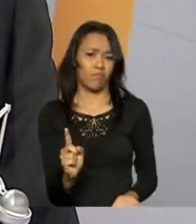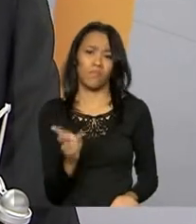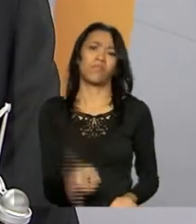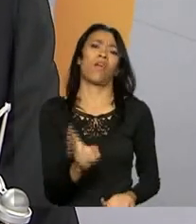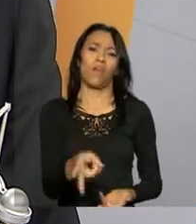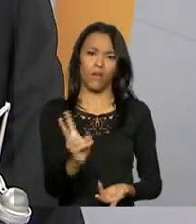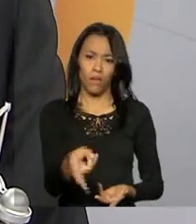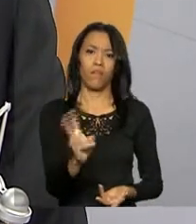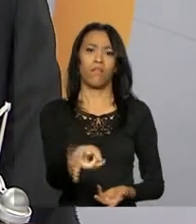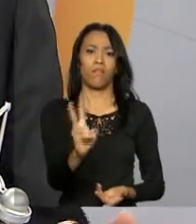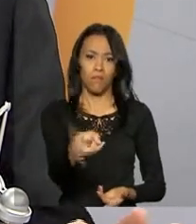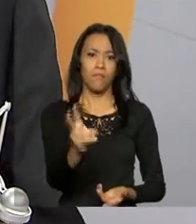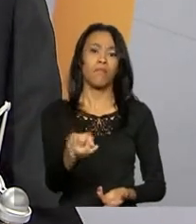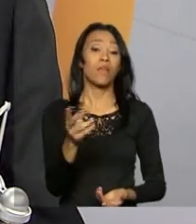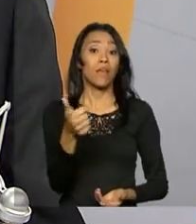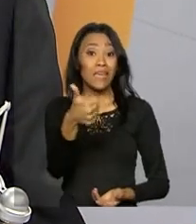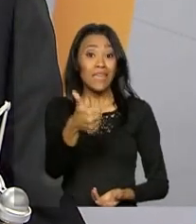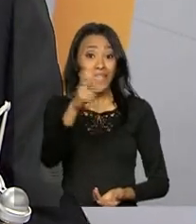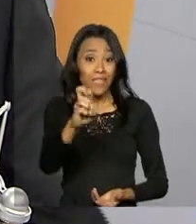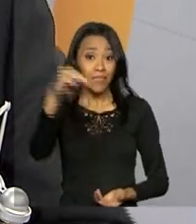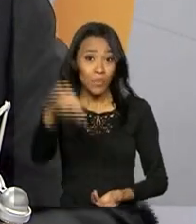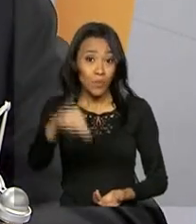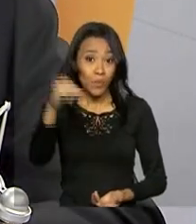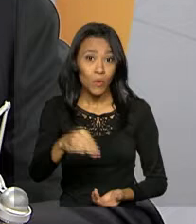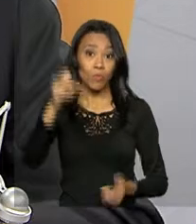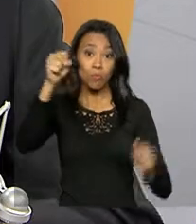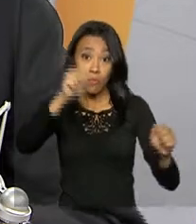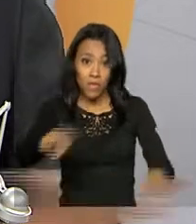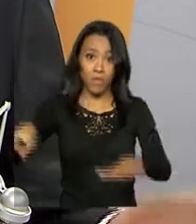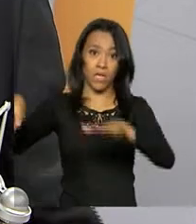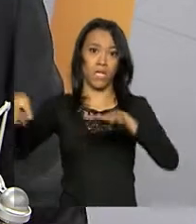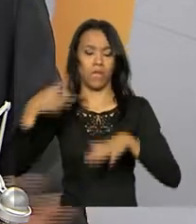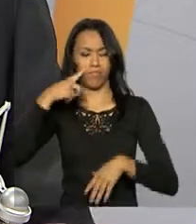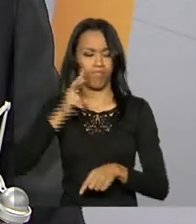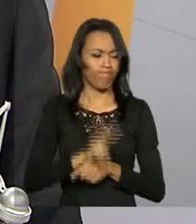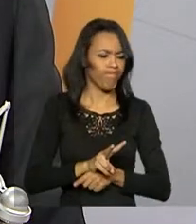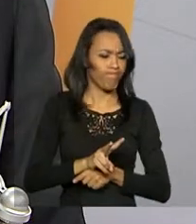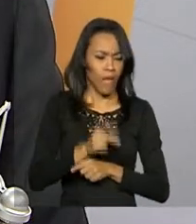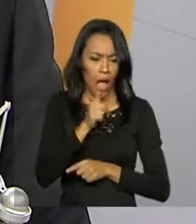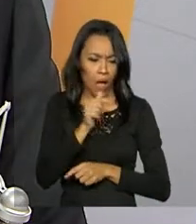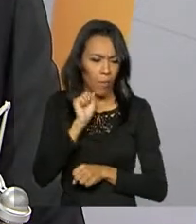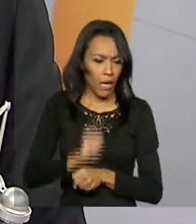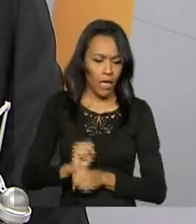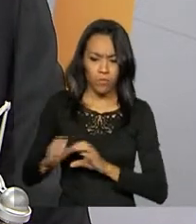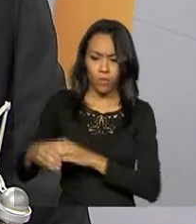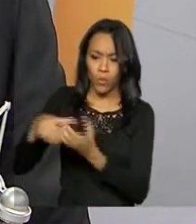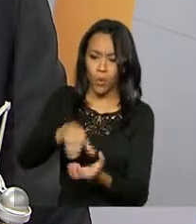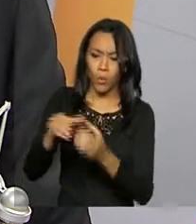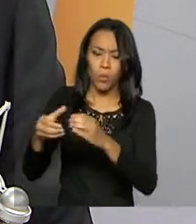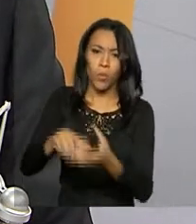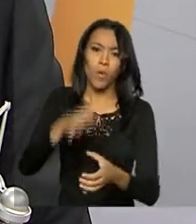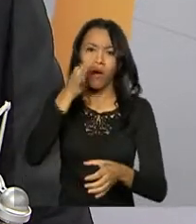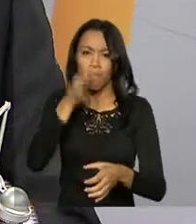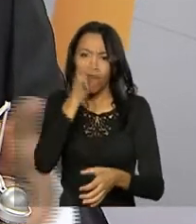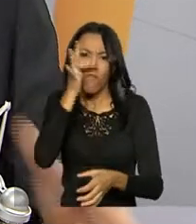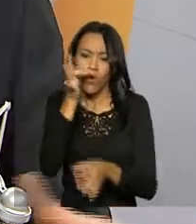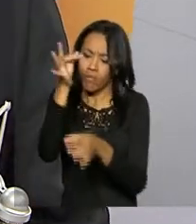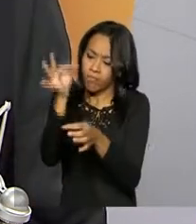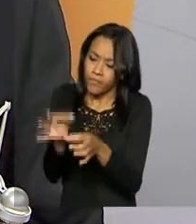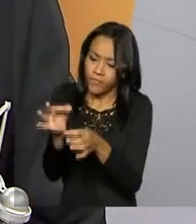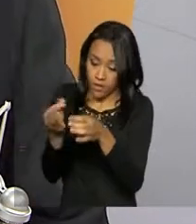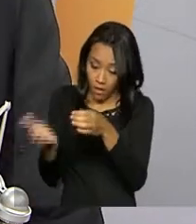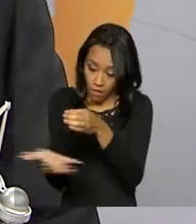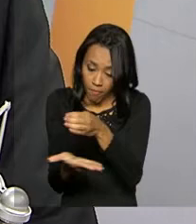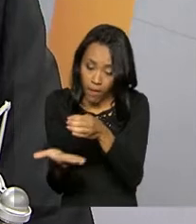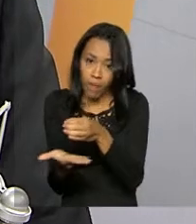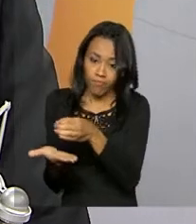todo mundo tem que gastar 15 minutos por semana para não deixar nada de água parada em casa olhar vazio olhar pneu olhar